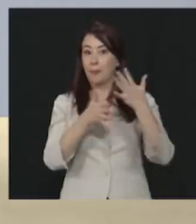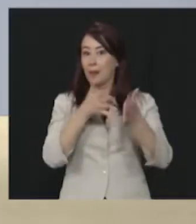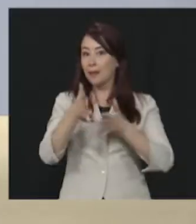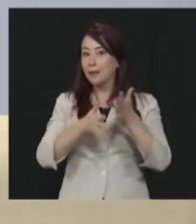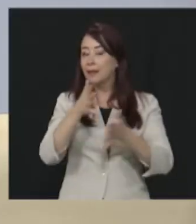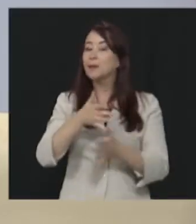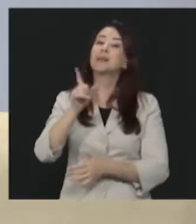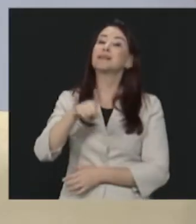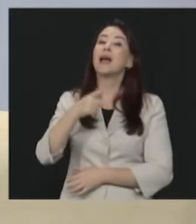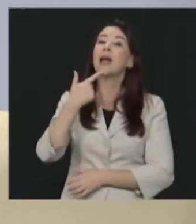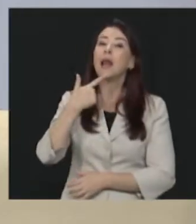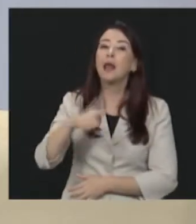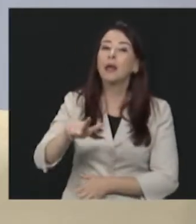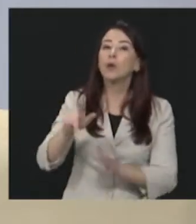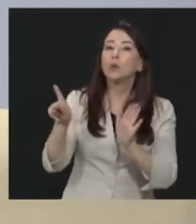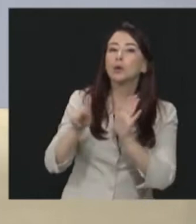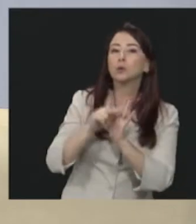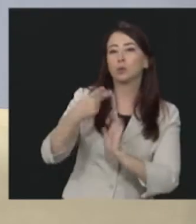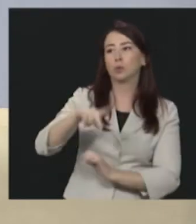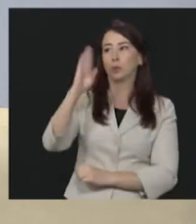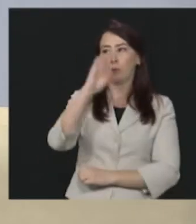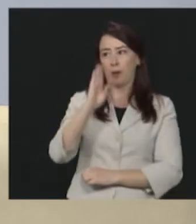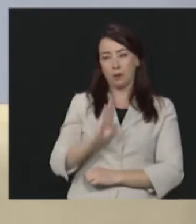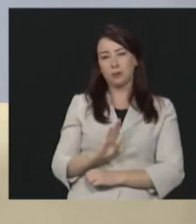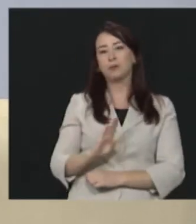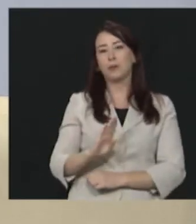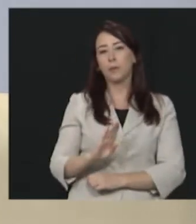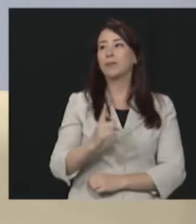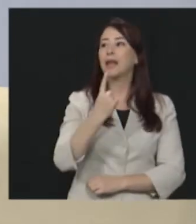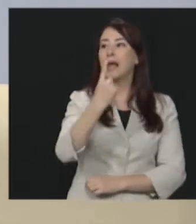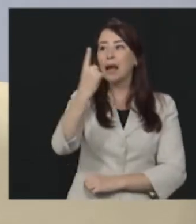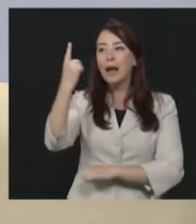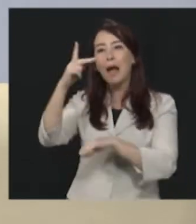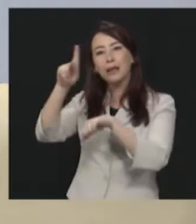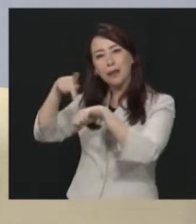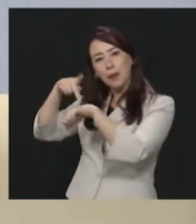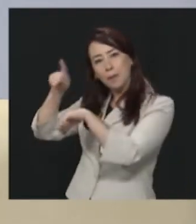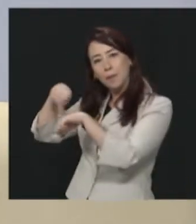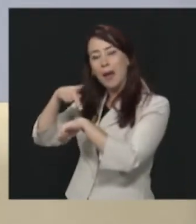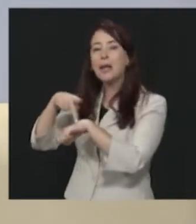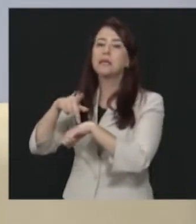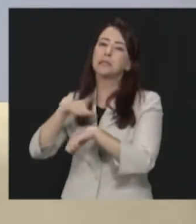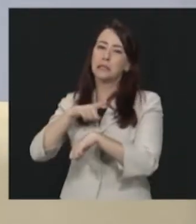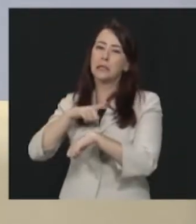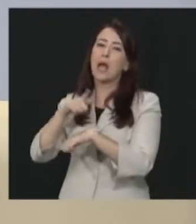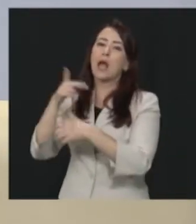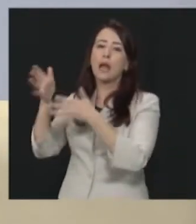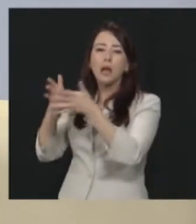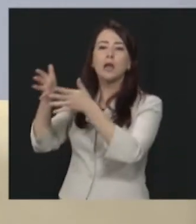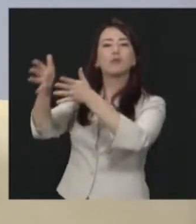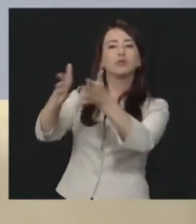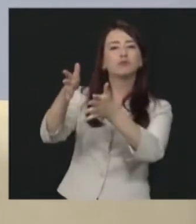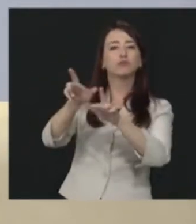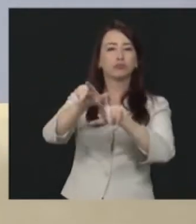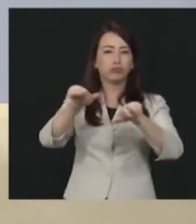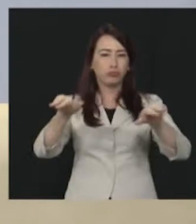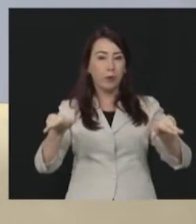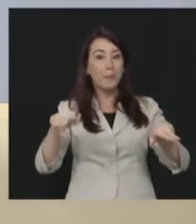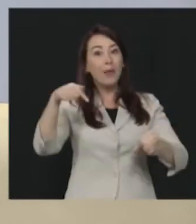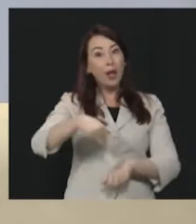no Brasil apenas, cada país tem uma língua de sinais própria, né? E no Brasil nós temos a felicidade dela ser